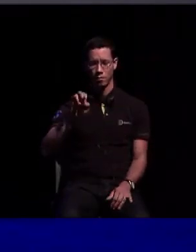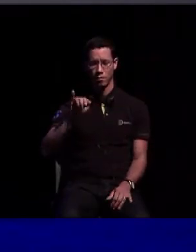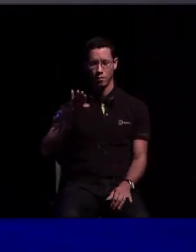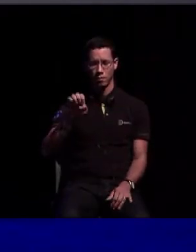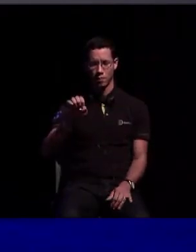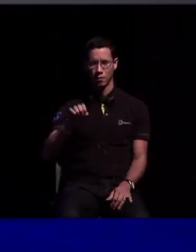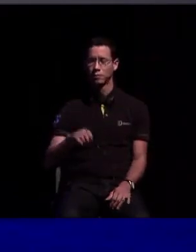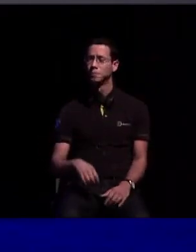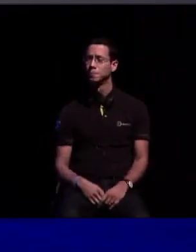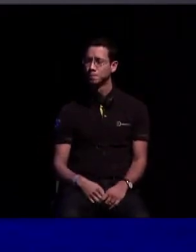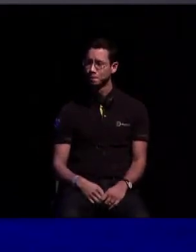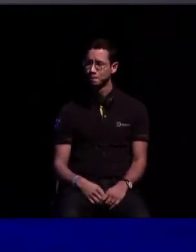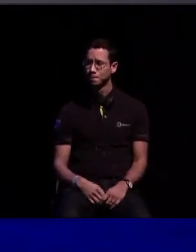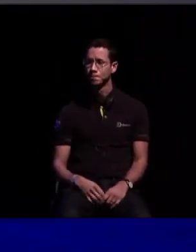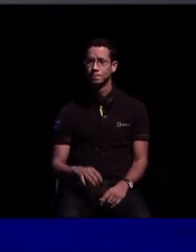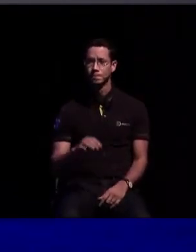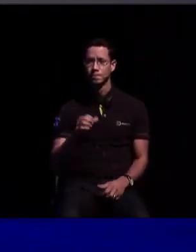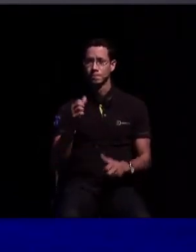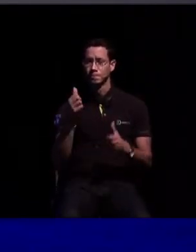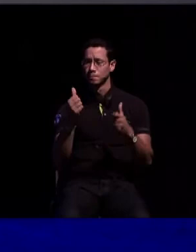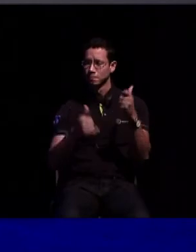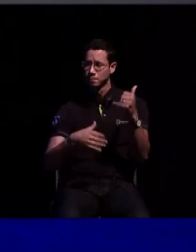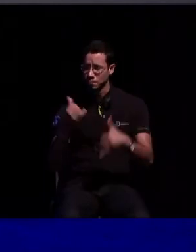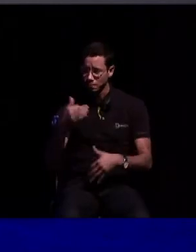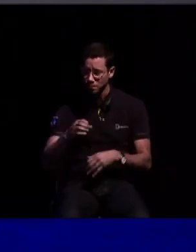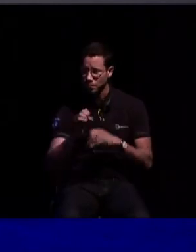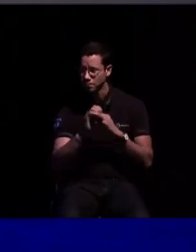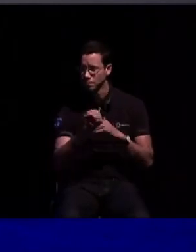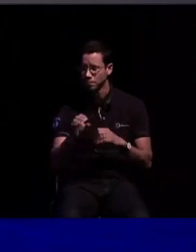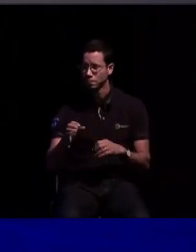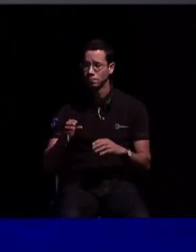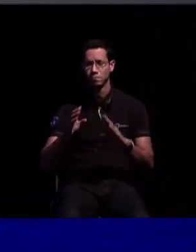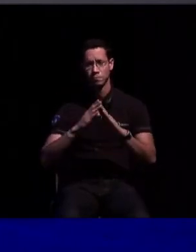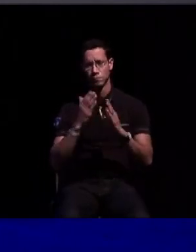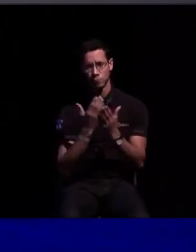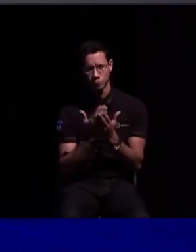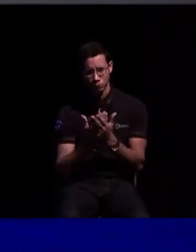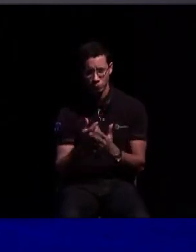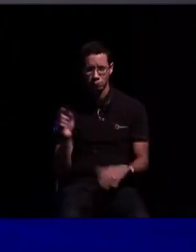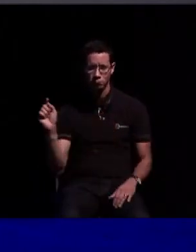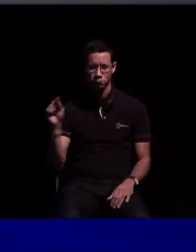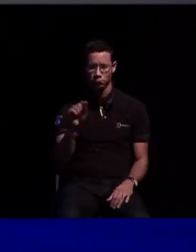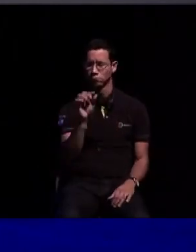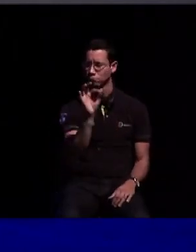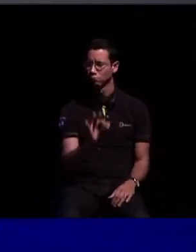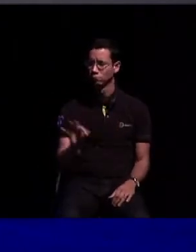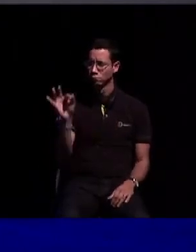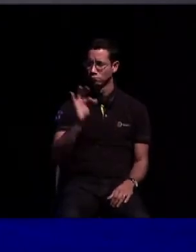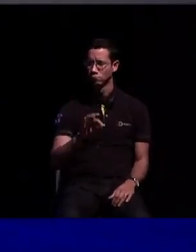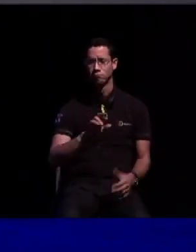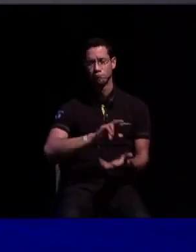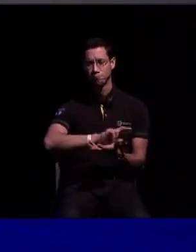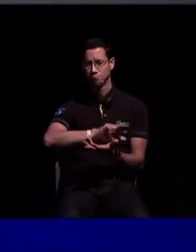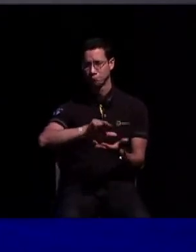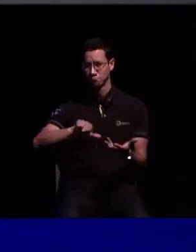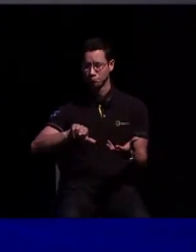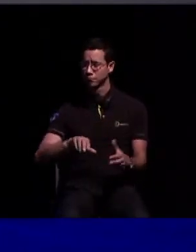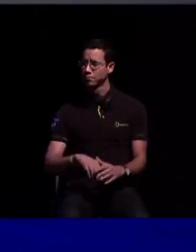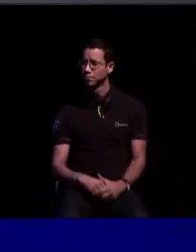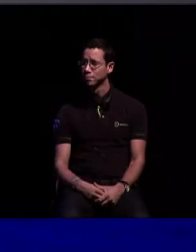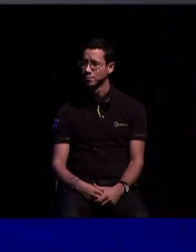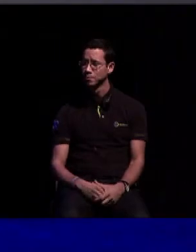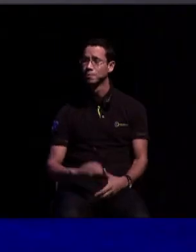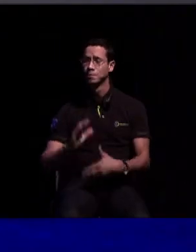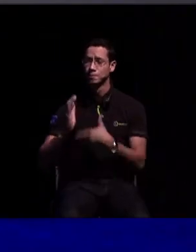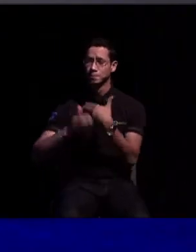ser ensinado, não é só Casa Grande de Senzala, isso vai ser ensinado depois por todas as escolas, todas as universidades, o mecanismo de doutrinação, há décadas, né?